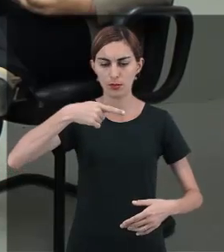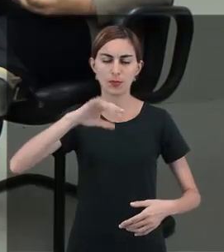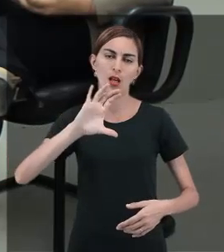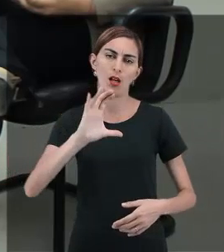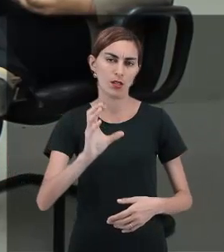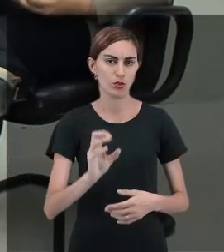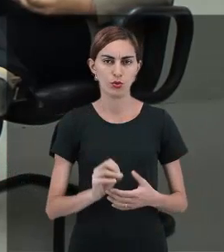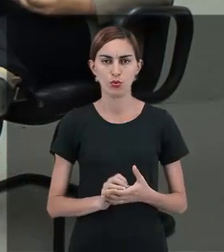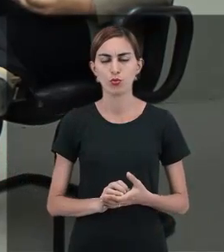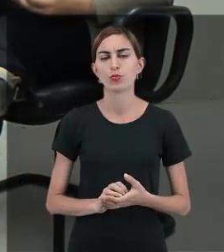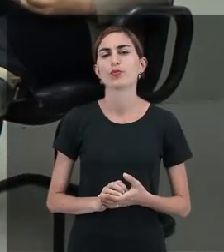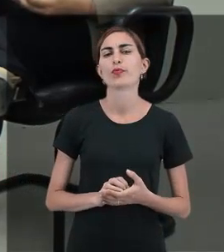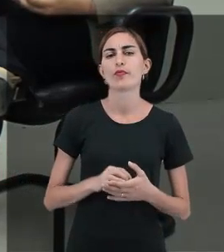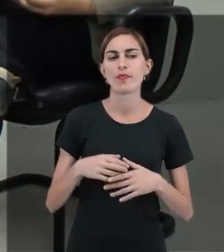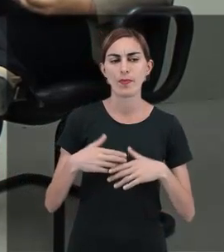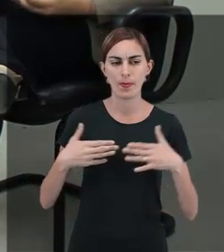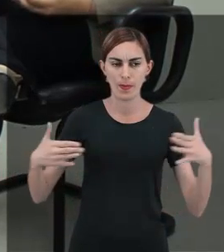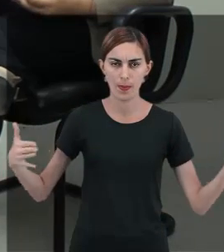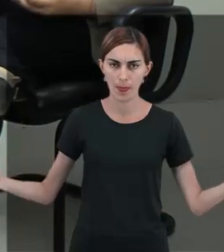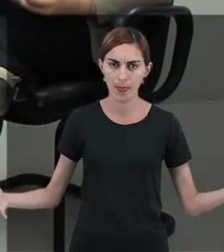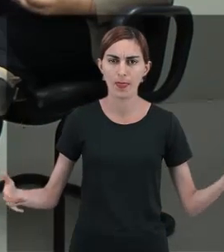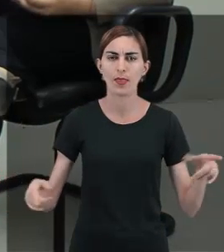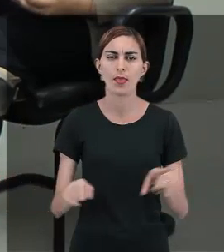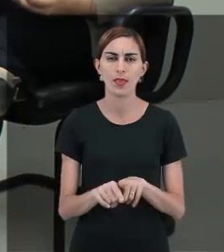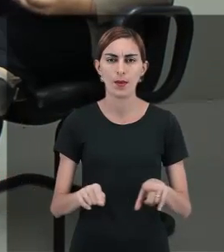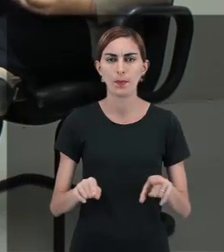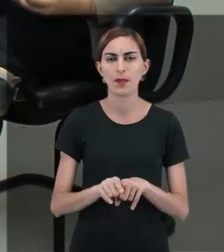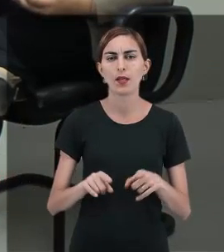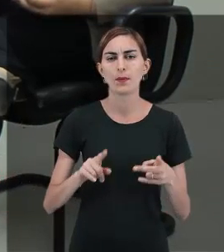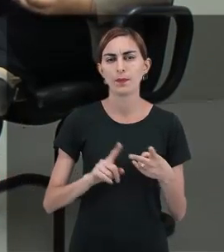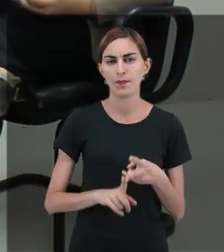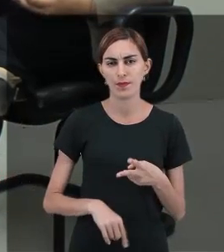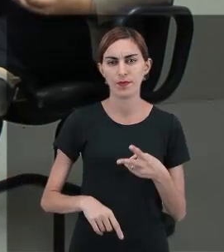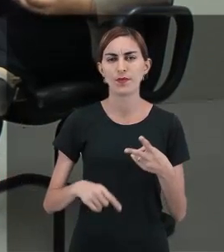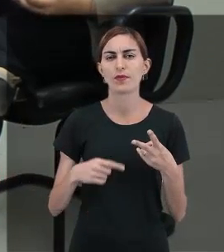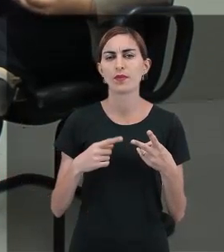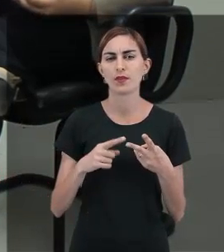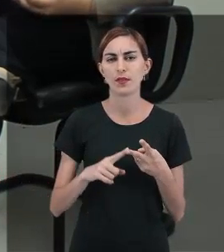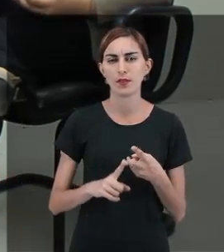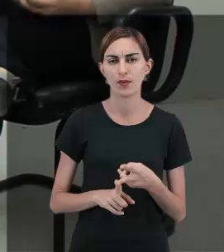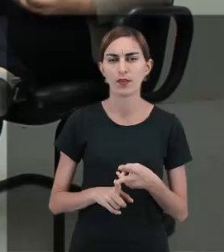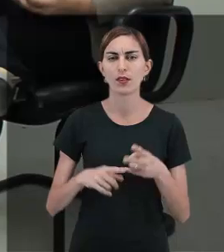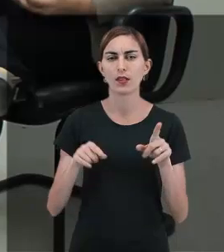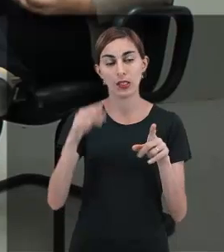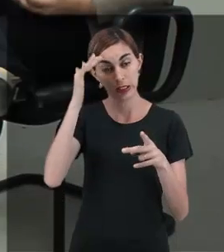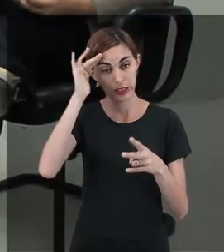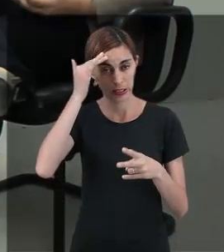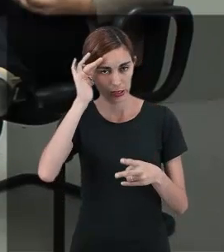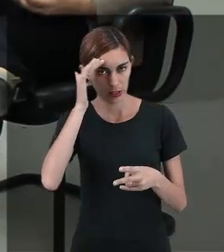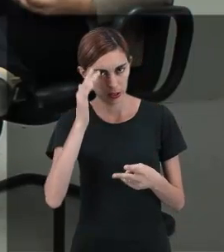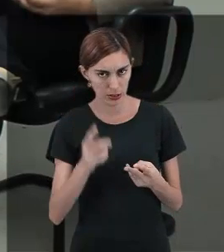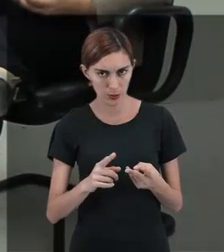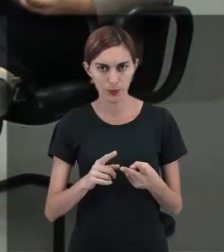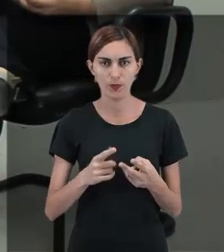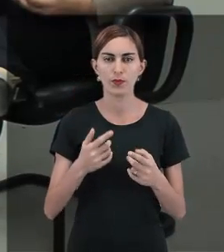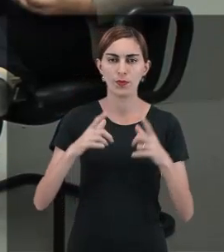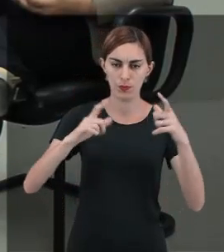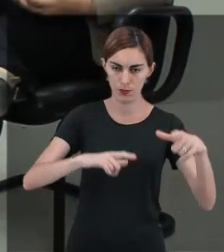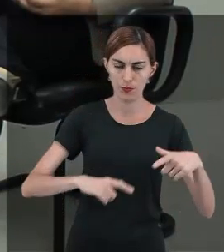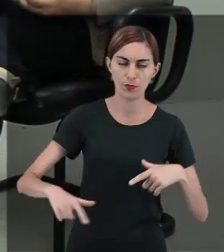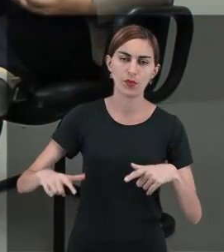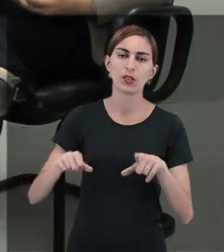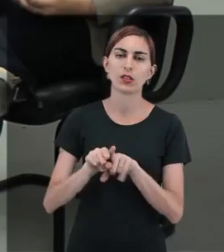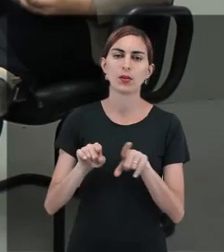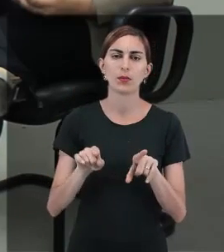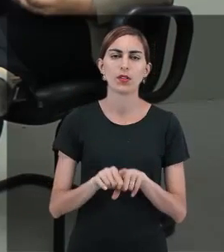demografia, ou seja, o perfil desse público, né? Fatores psicológicos e comportamentais desse público. Entendendo isso aí, a gente precisa